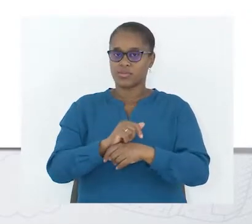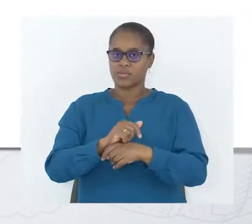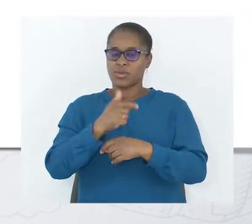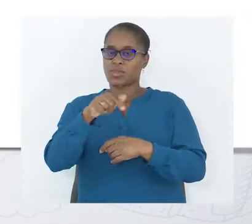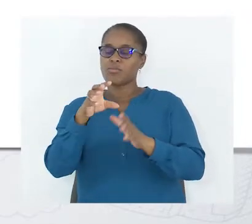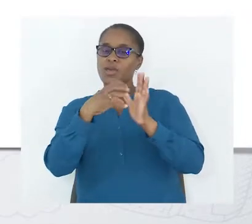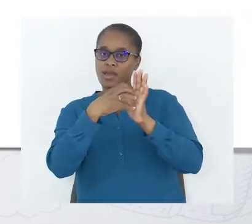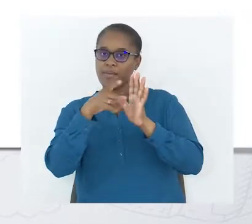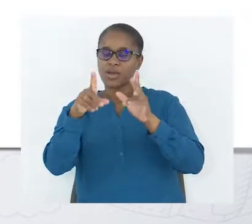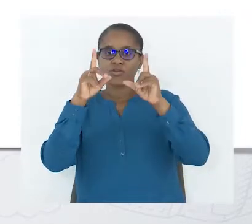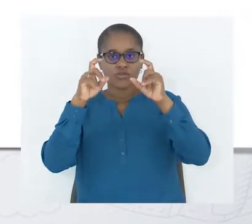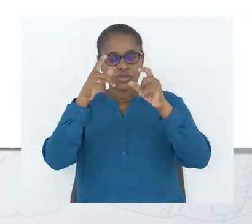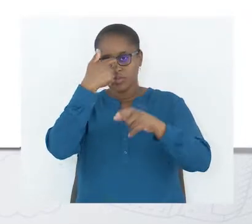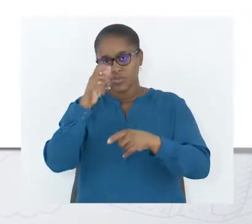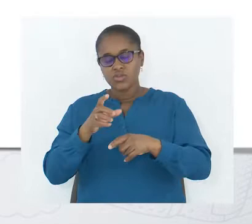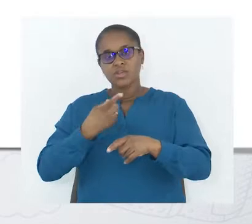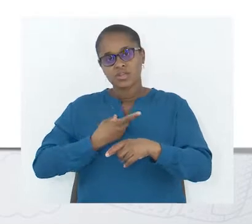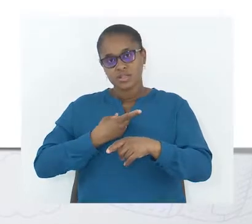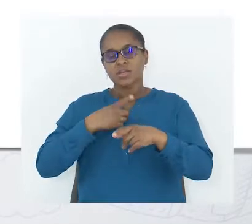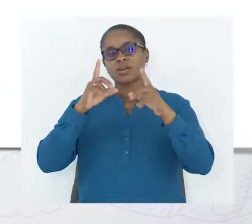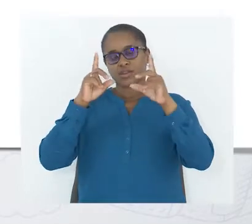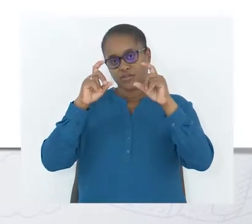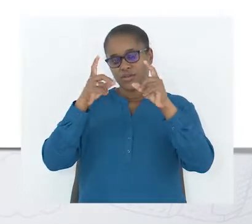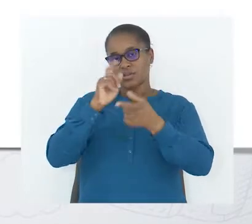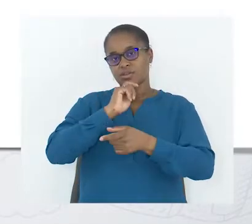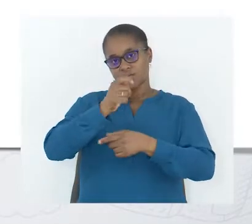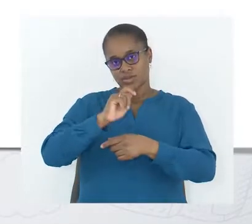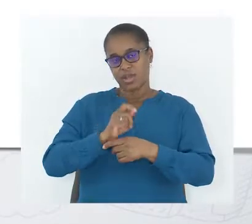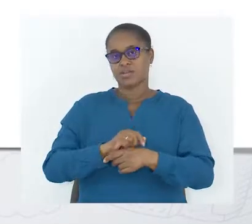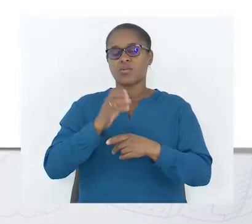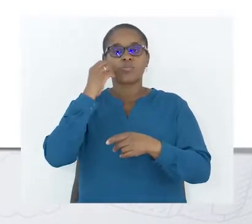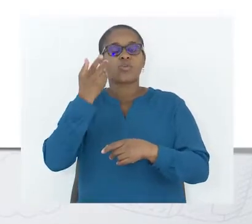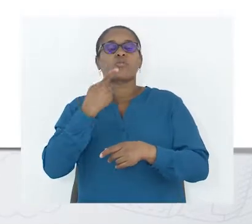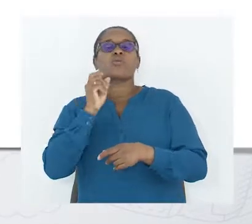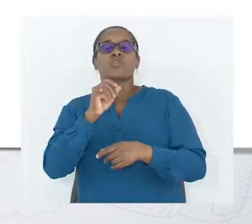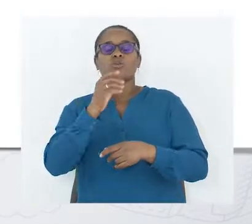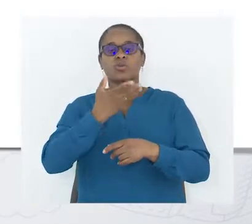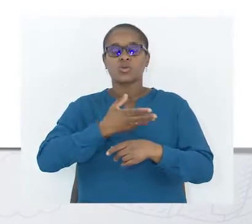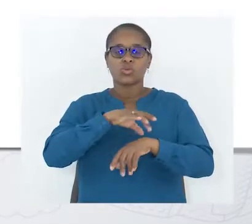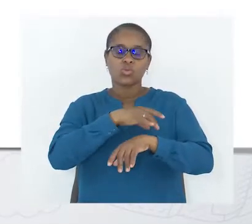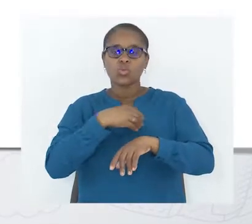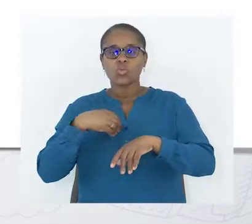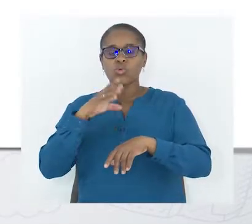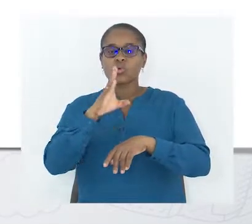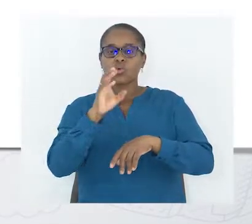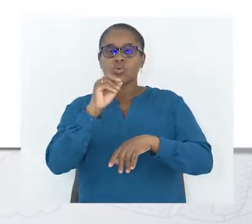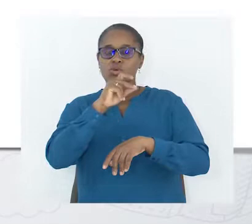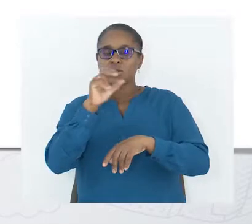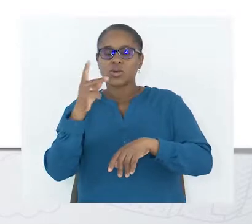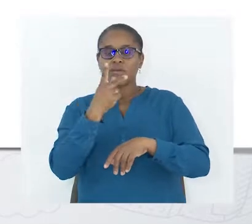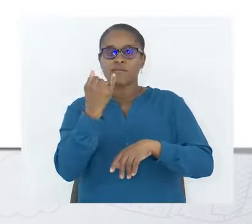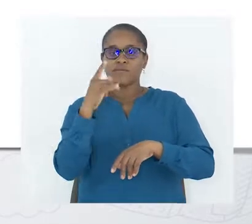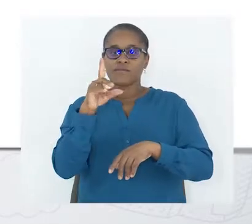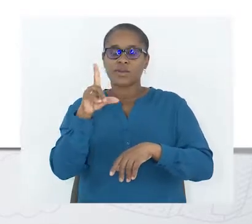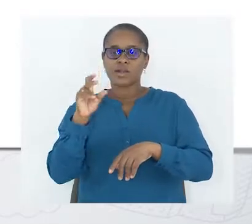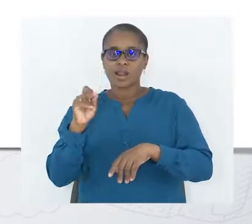a imagem, a fotografia da pessoa que está a ser entrevistada. Como é que se chama? O Dr. João Villa-Lobos. Neste